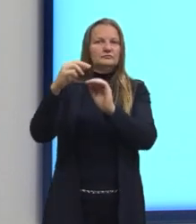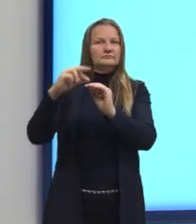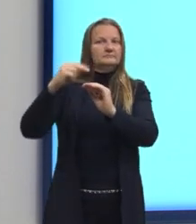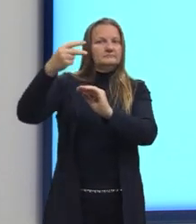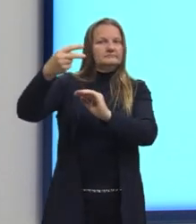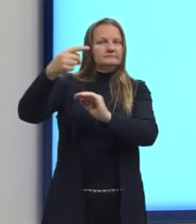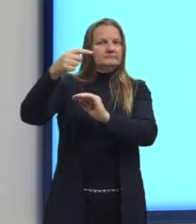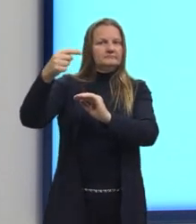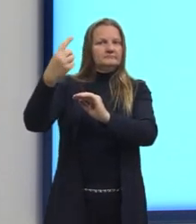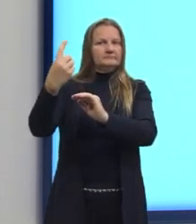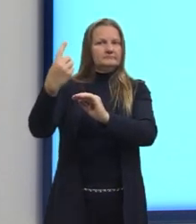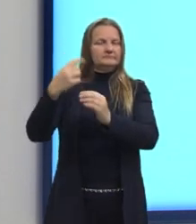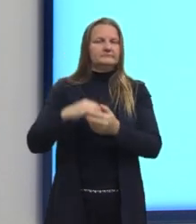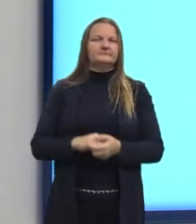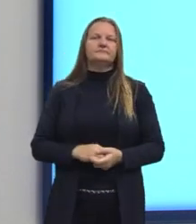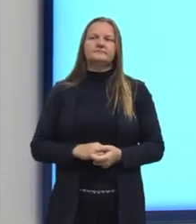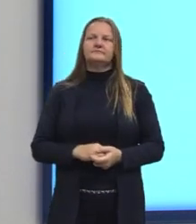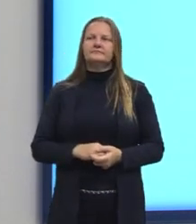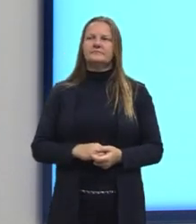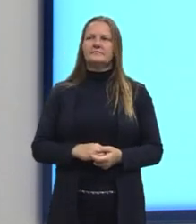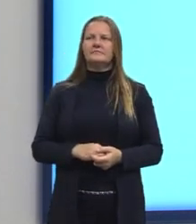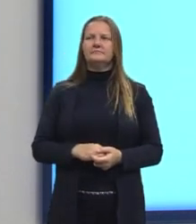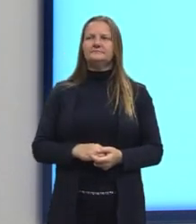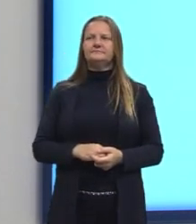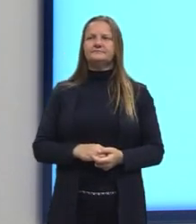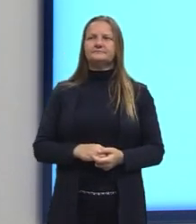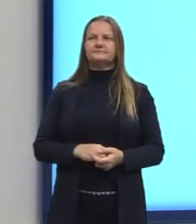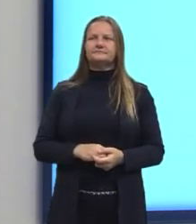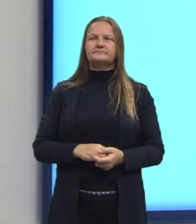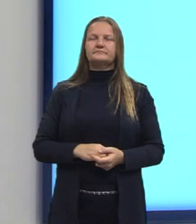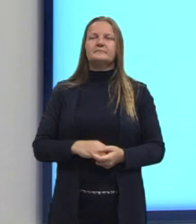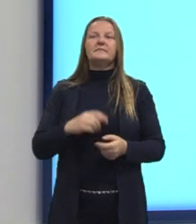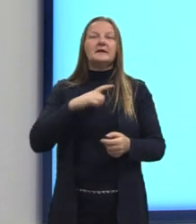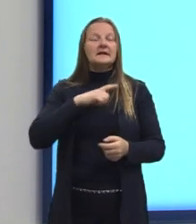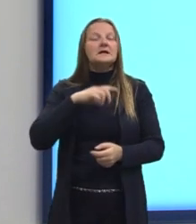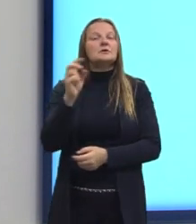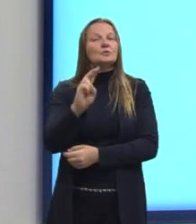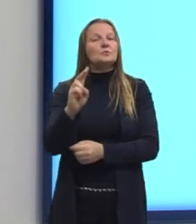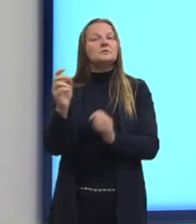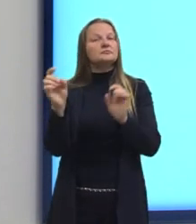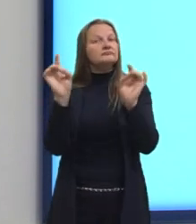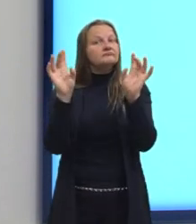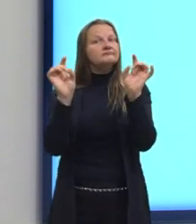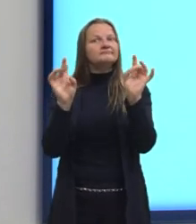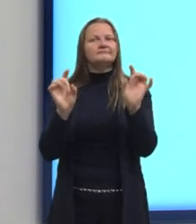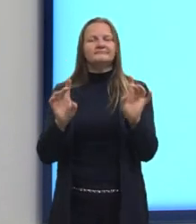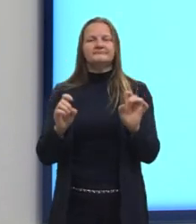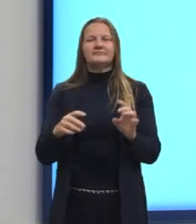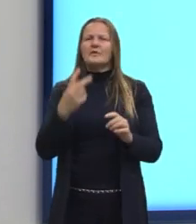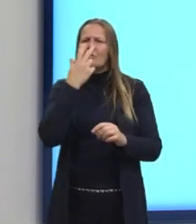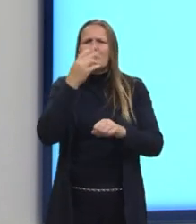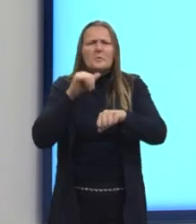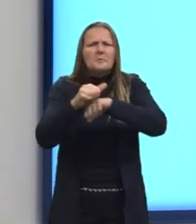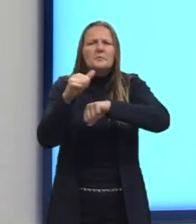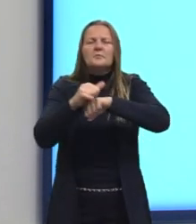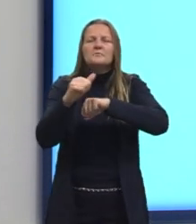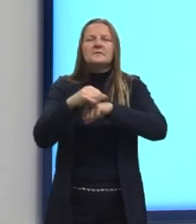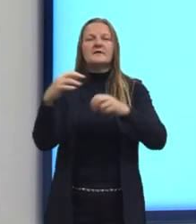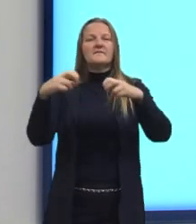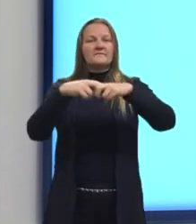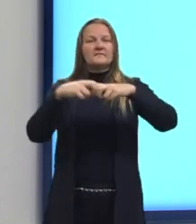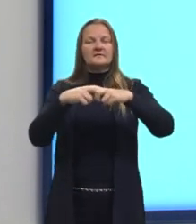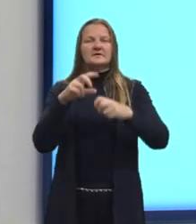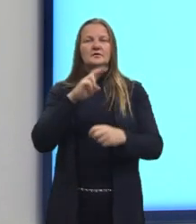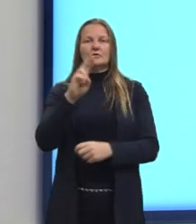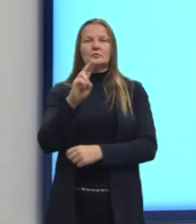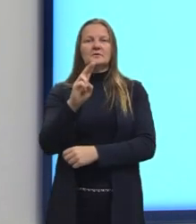mas essa unidade de medida aqui ela ganhou um nome específico né como acontece em várias unidades da física Então